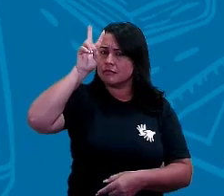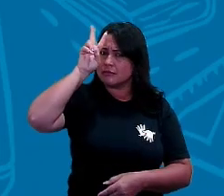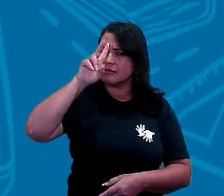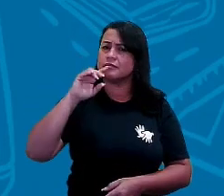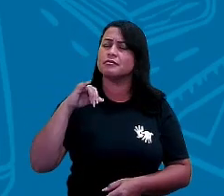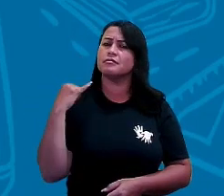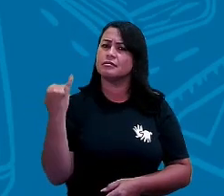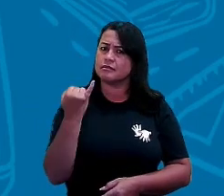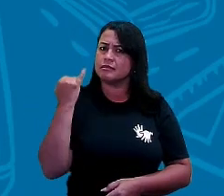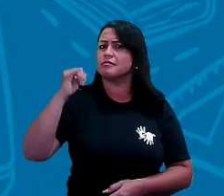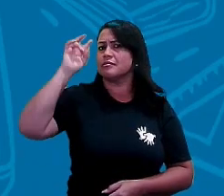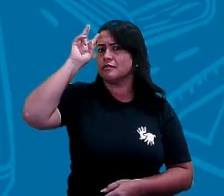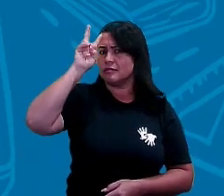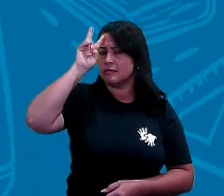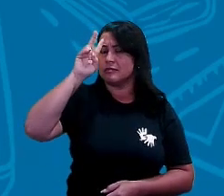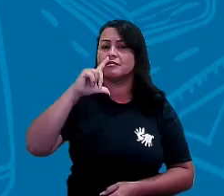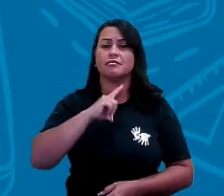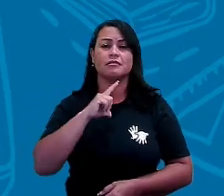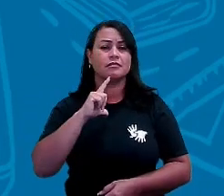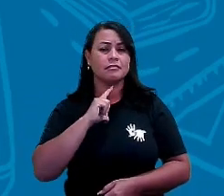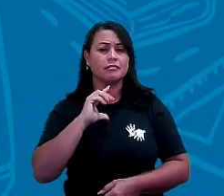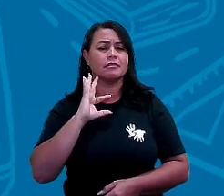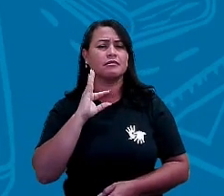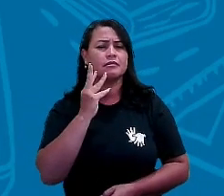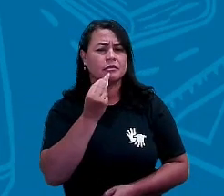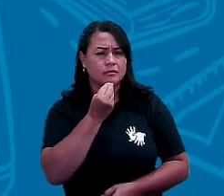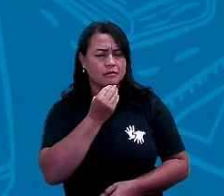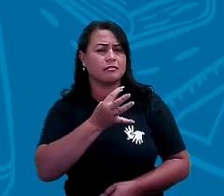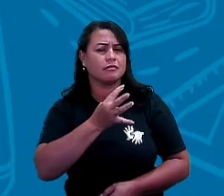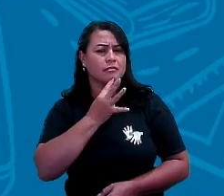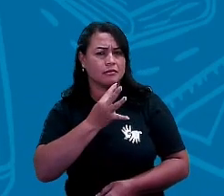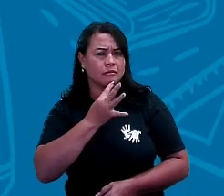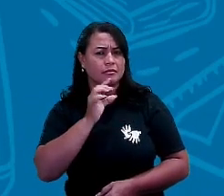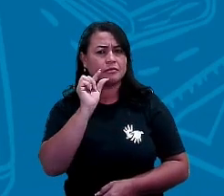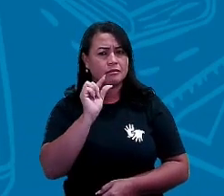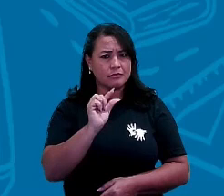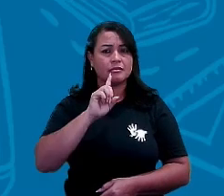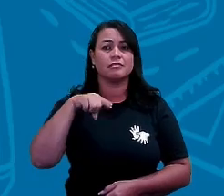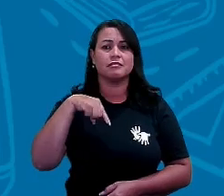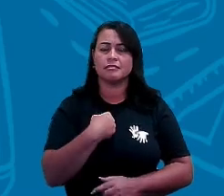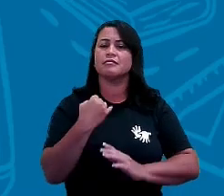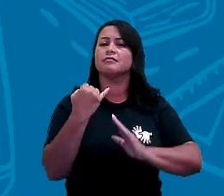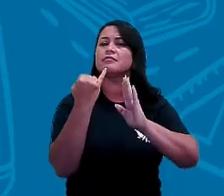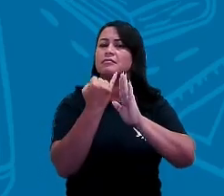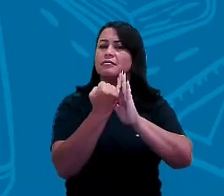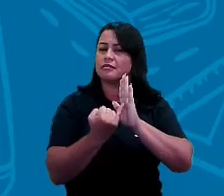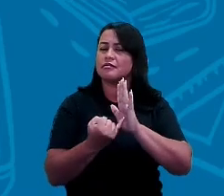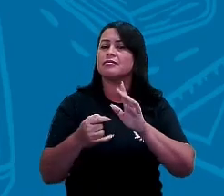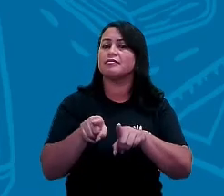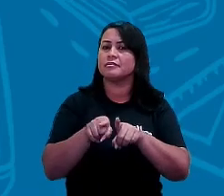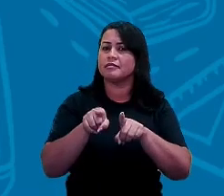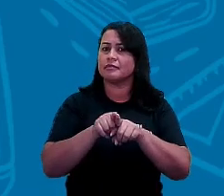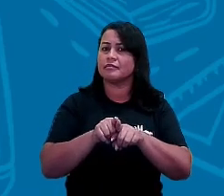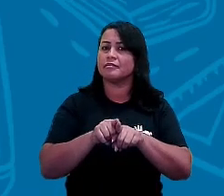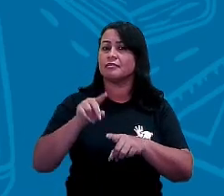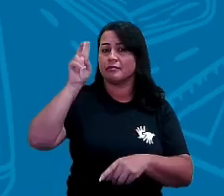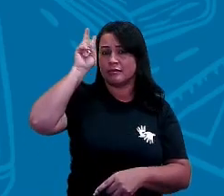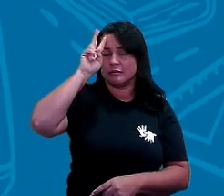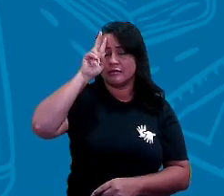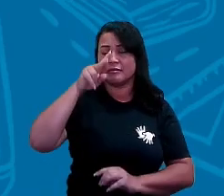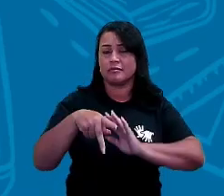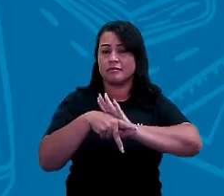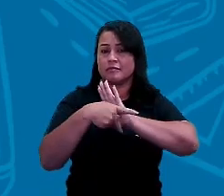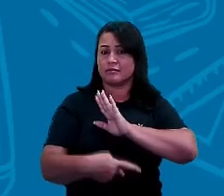muito importante para a gente ter um conhecimento sobre a nossa identidade, sobre a história da nossa cidade, tá certo? A gente